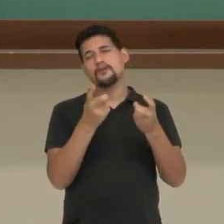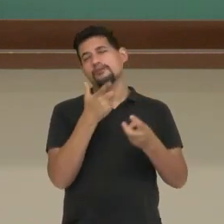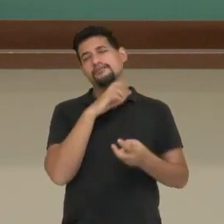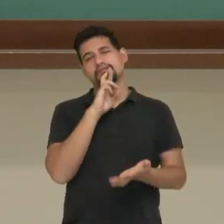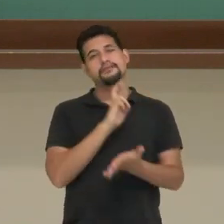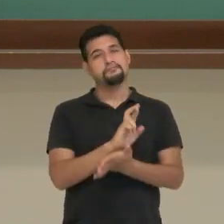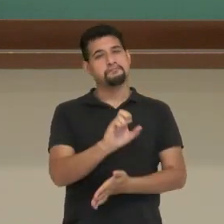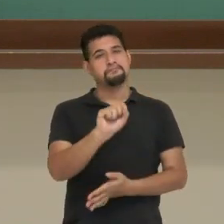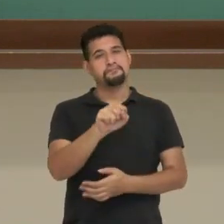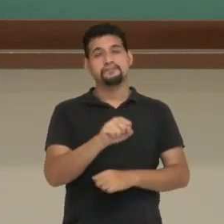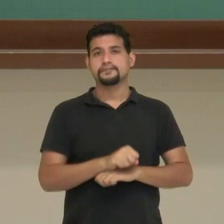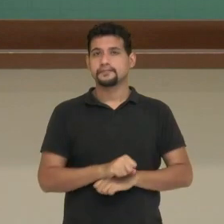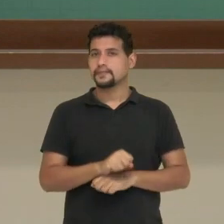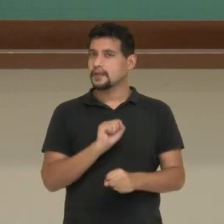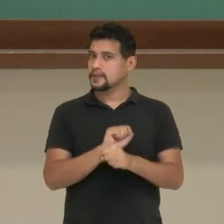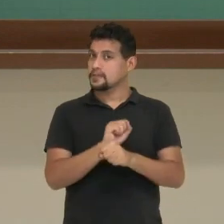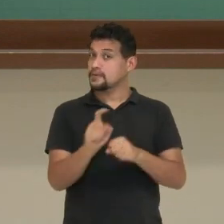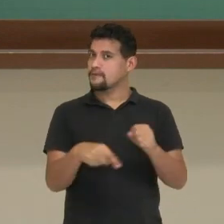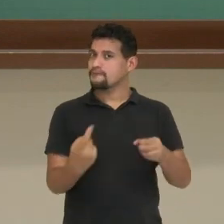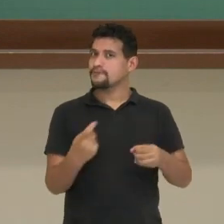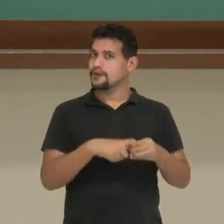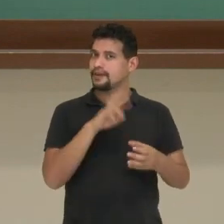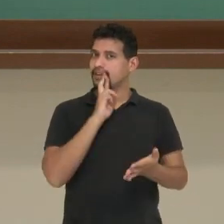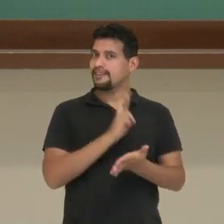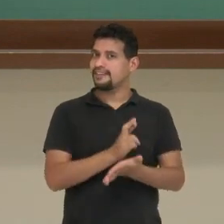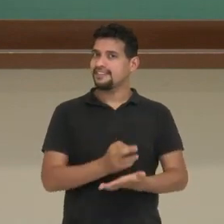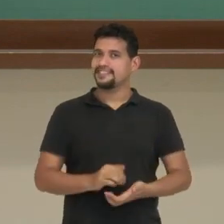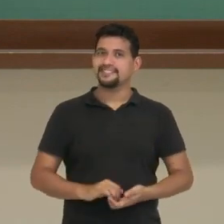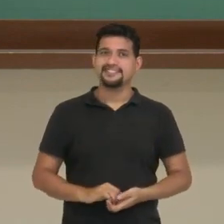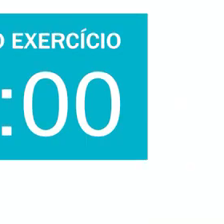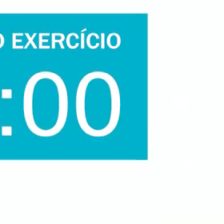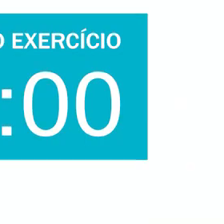consegue responder. Daqui a pouco eu retorno com a resposta.